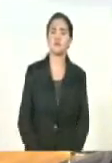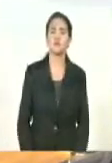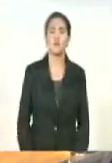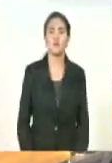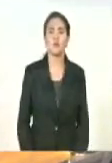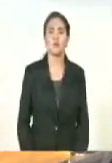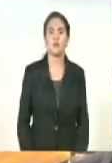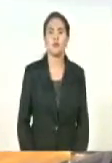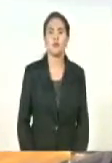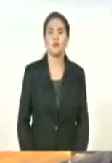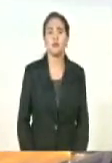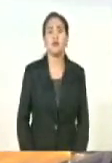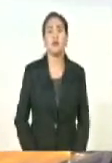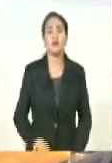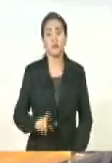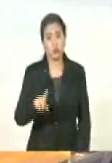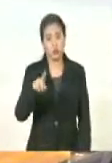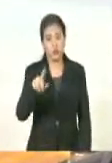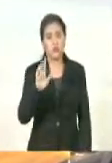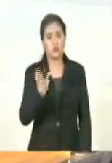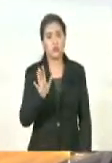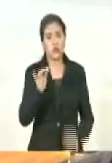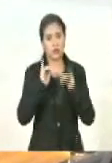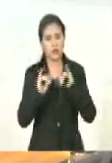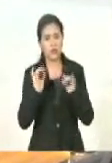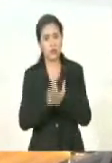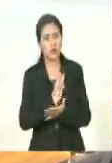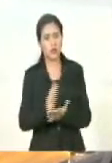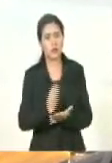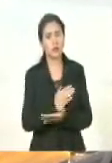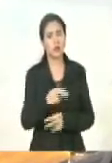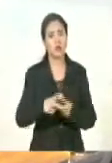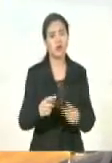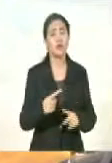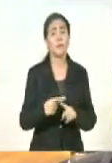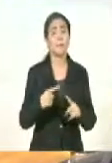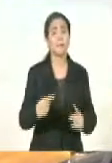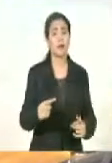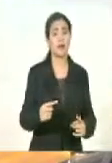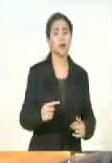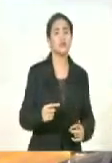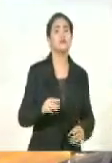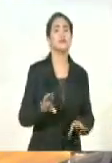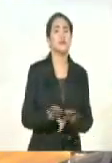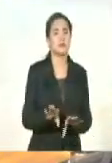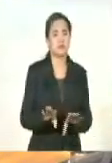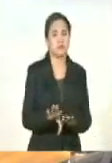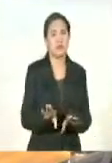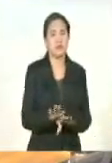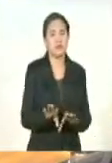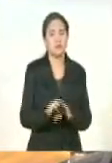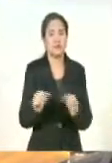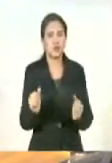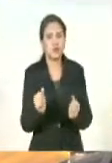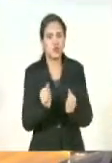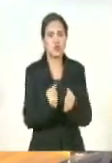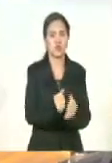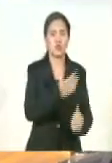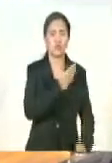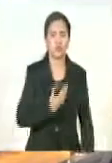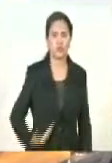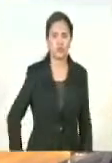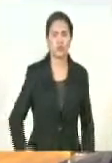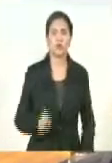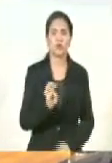nós saímos com o compromisso de fazer gestão junto ao governo do Estado, tanto o